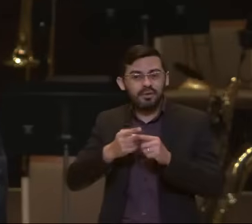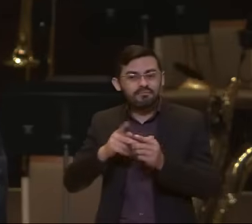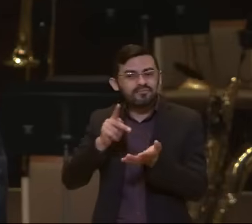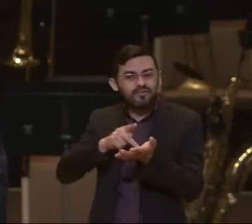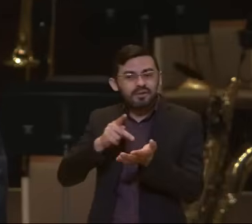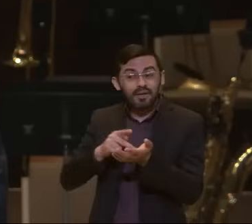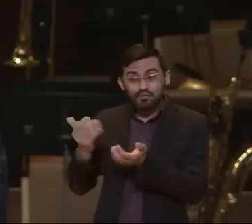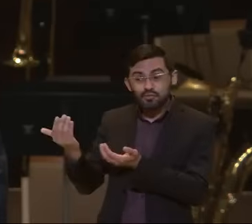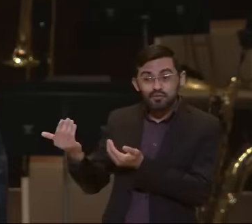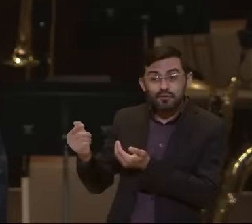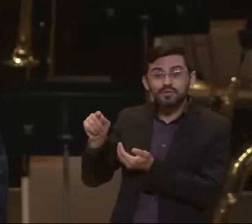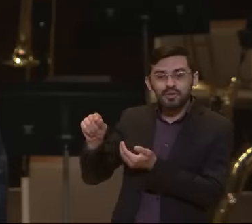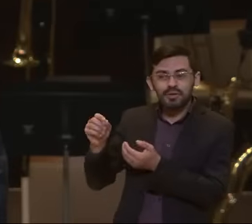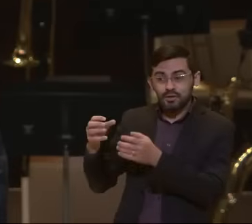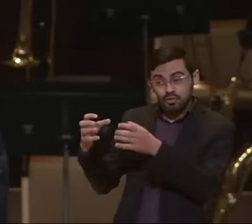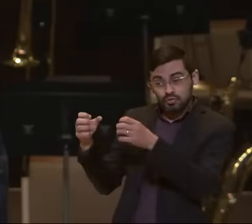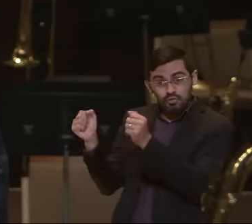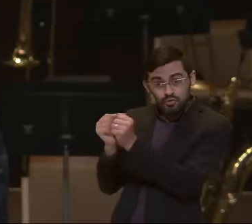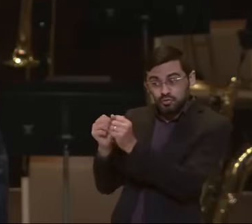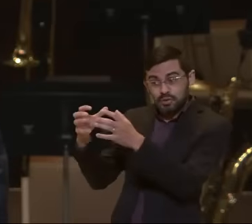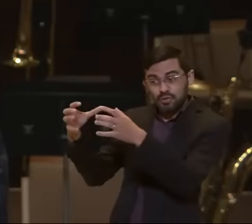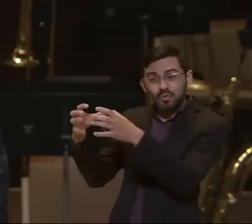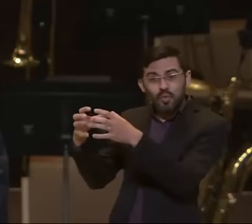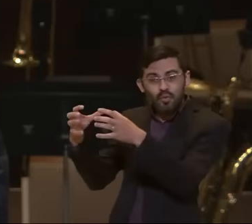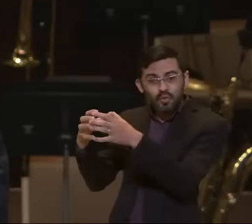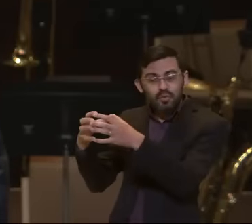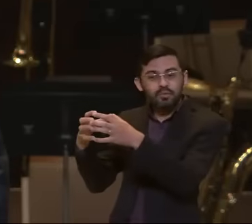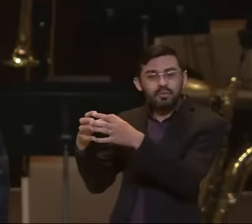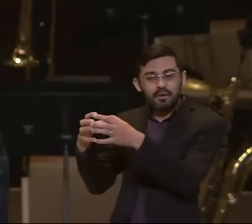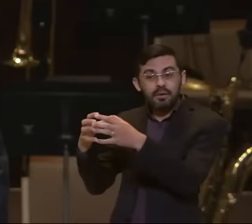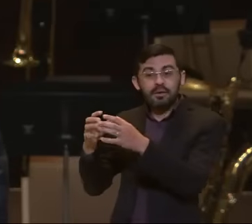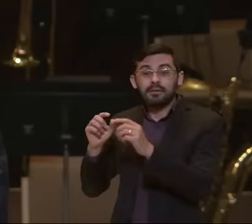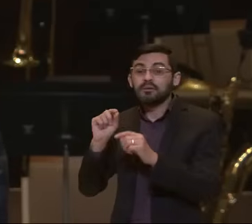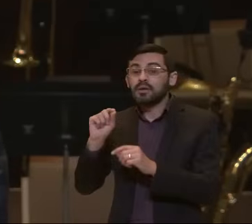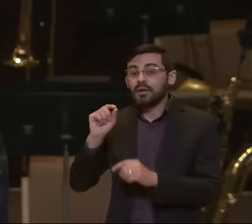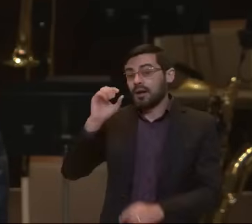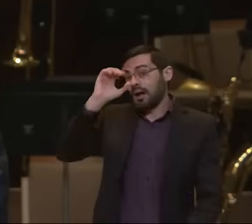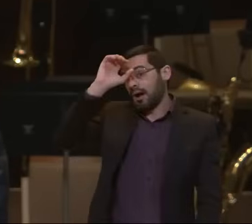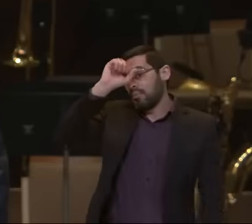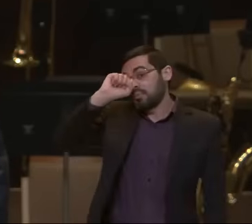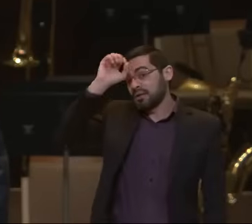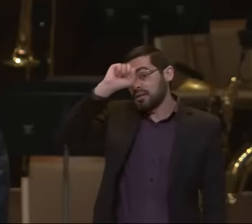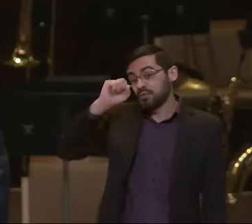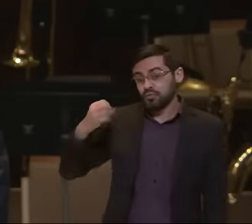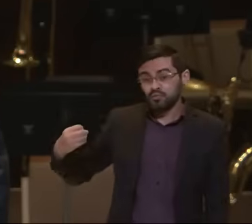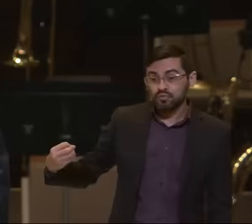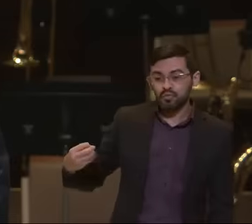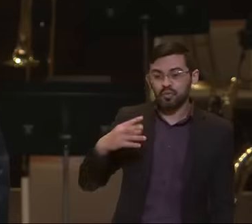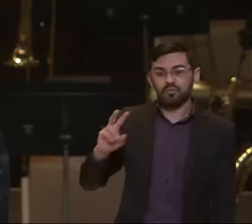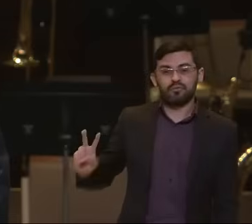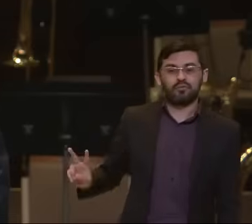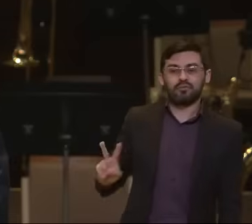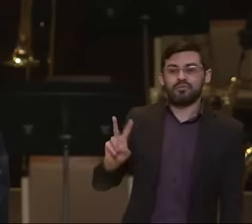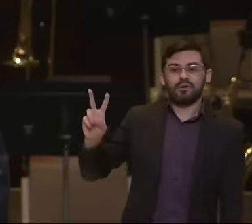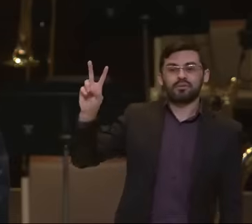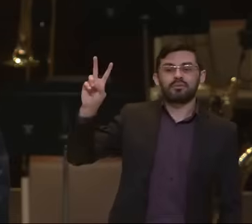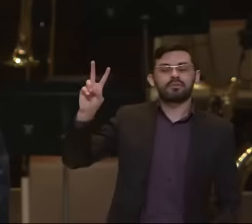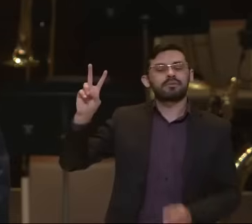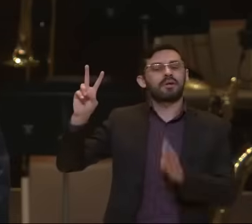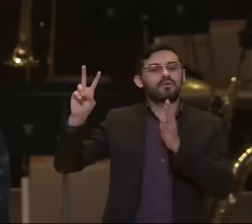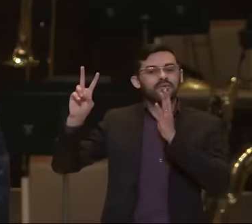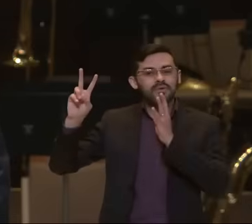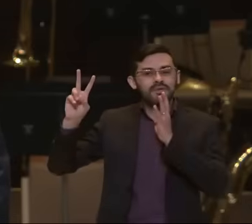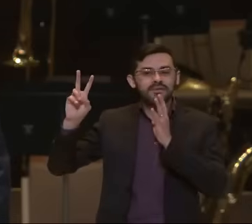aqueles meninos estavam no meio daquele grupo, que tinham aprendido um novo valor, que é conhecer